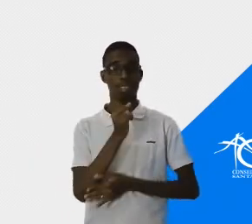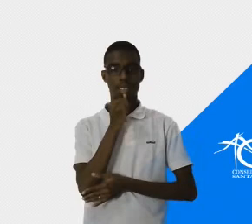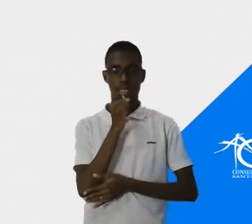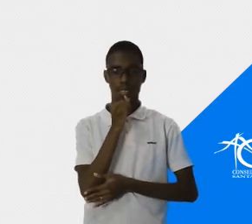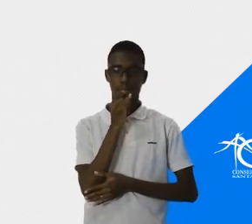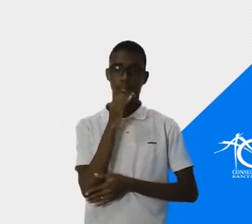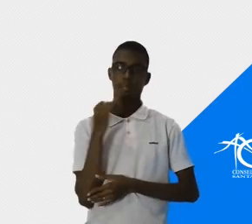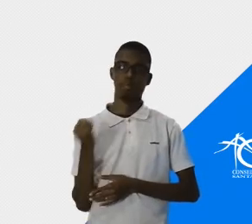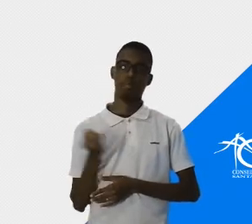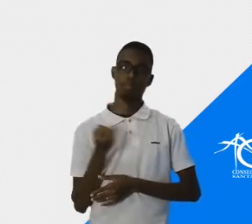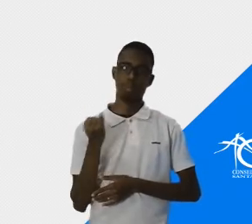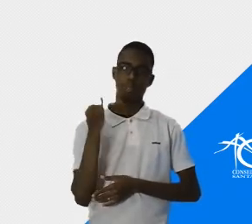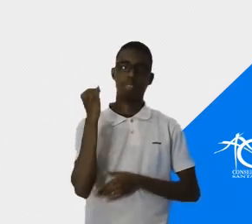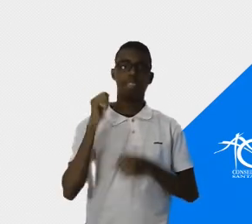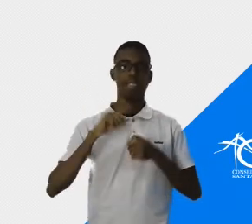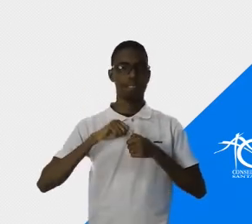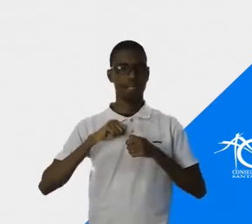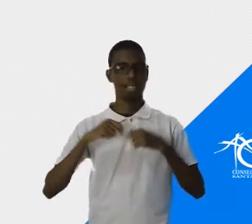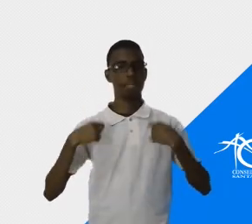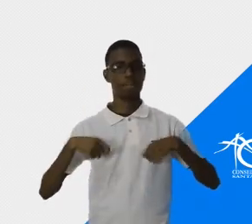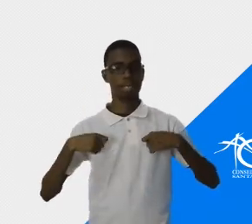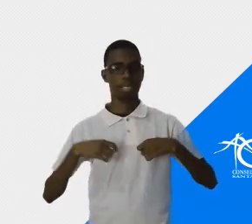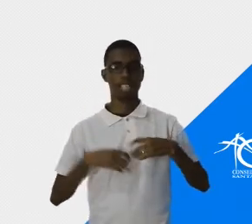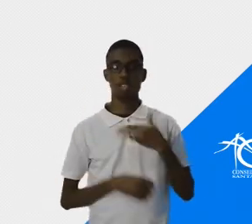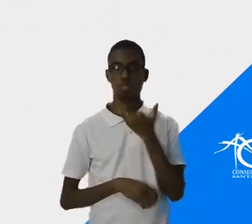feita, desculpe, eu vou voltar aqui um